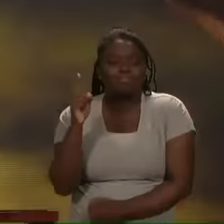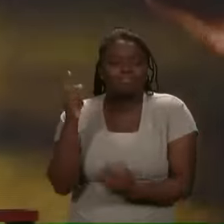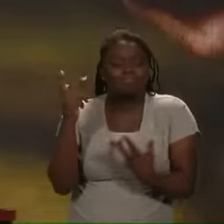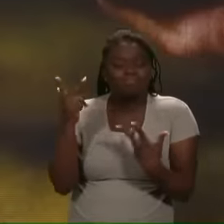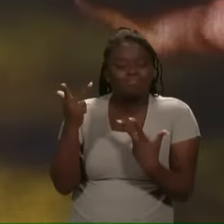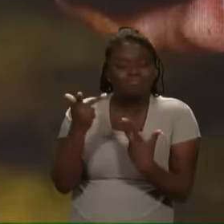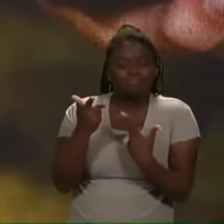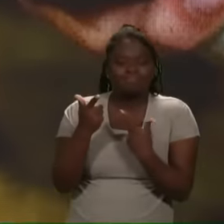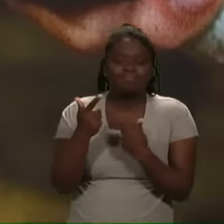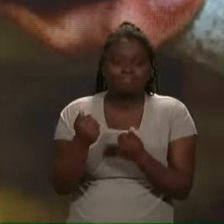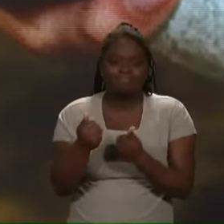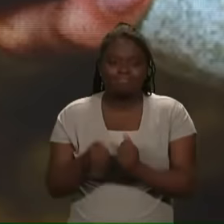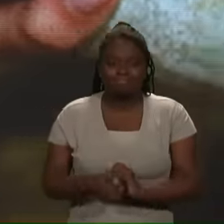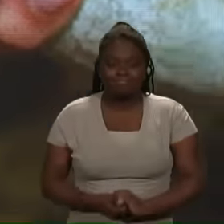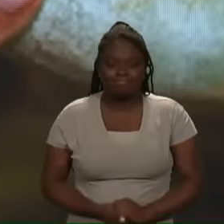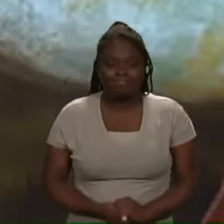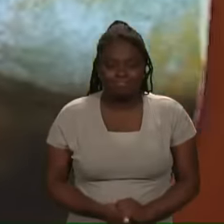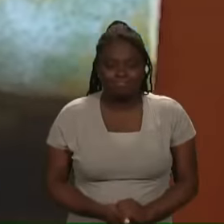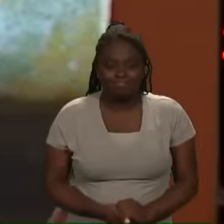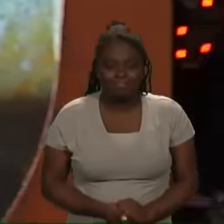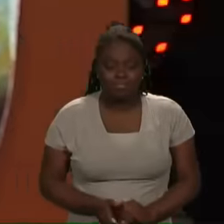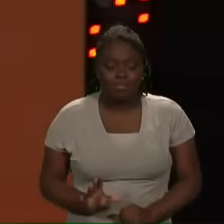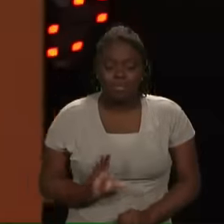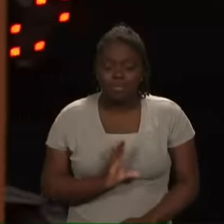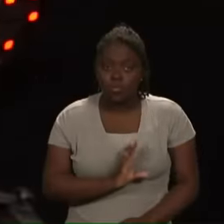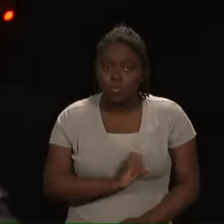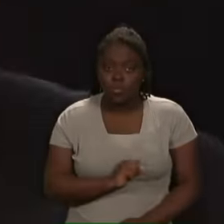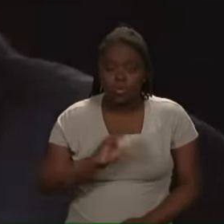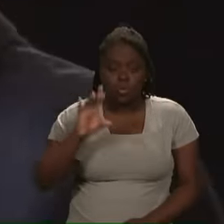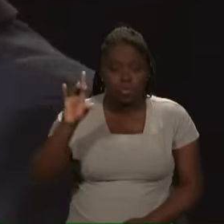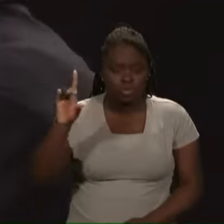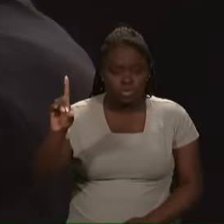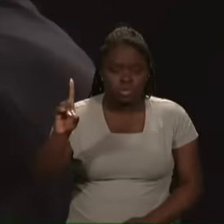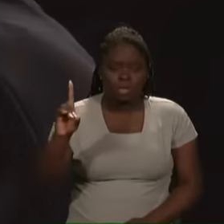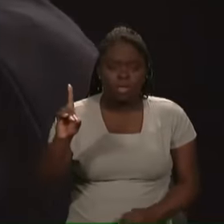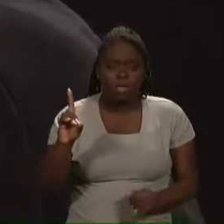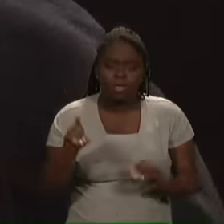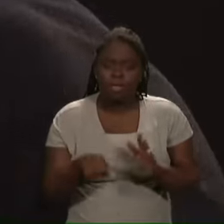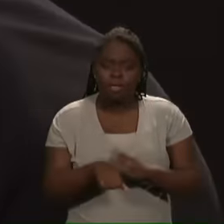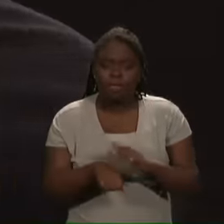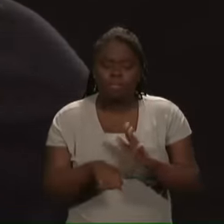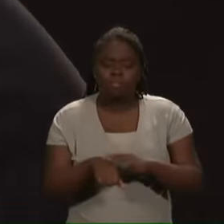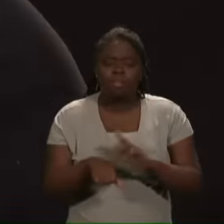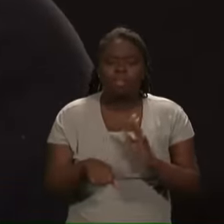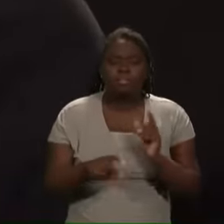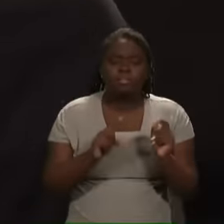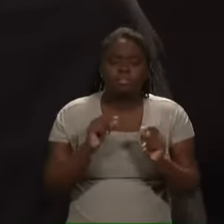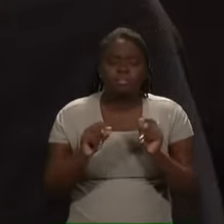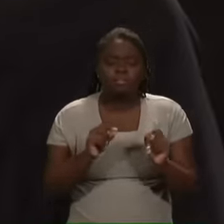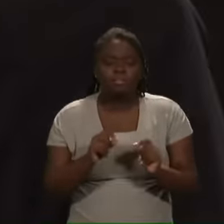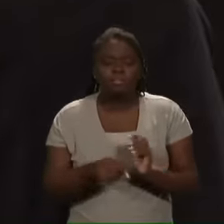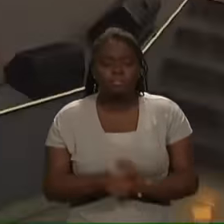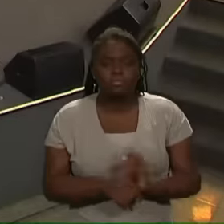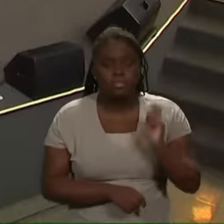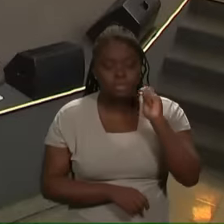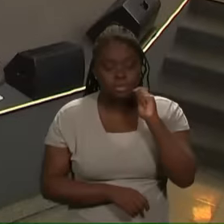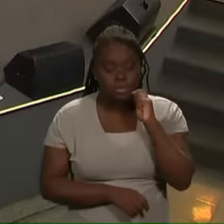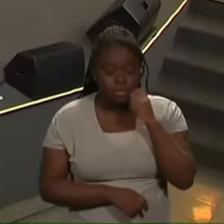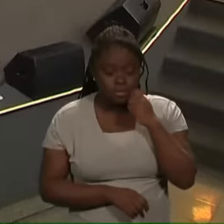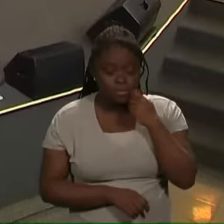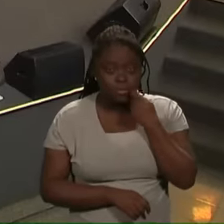constrange. O amor dele é que nos faz tomar esse pequeno pedaço de